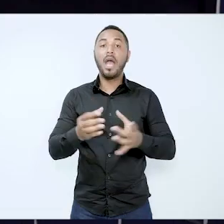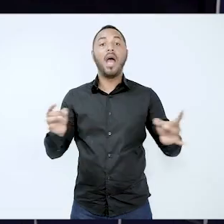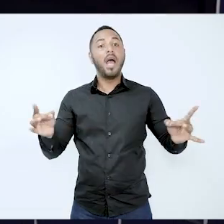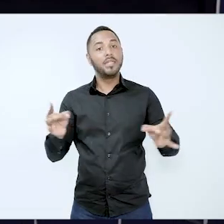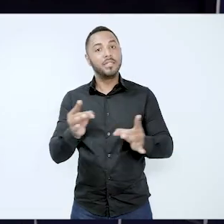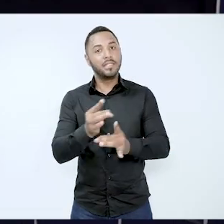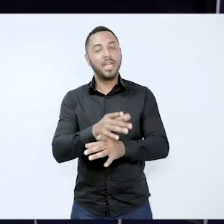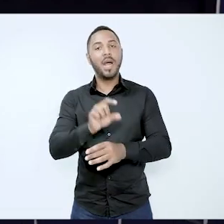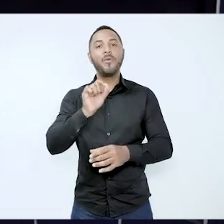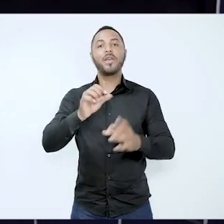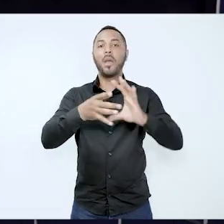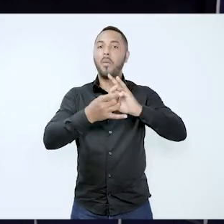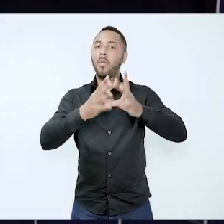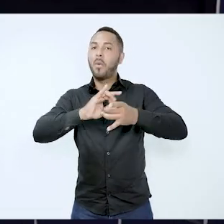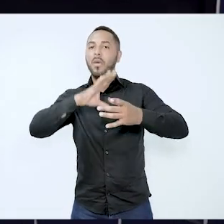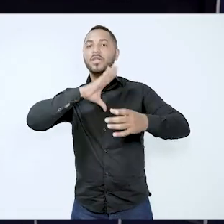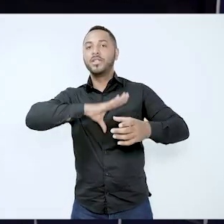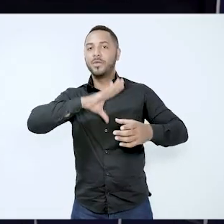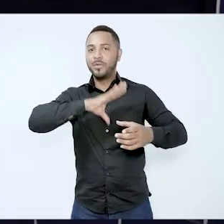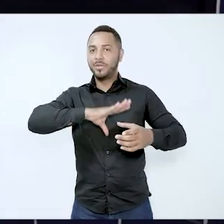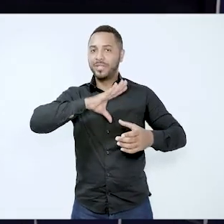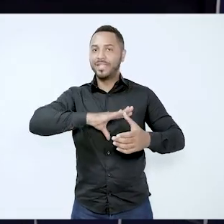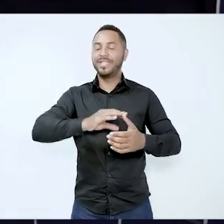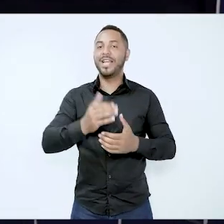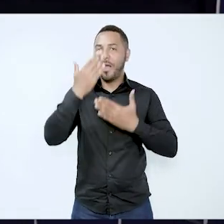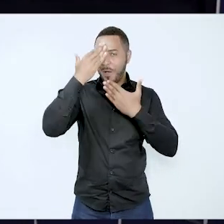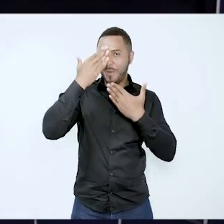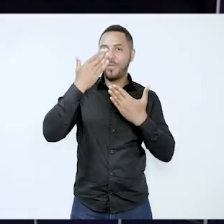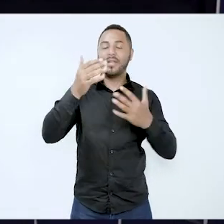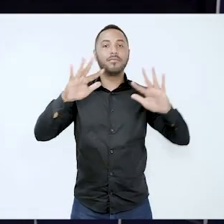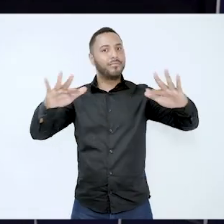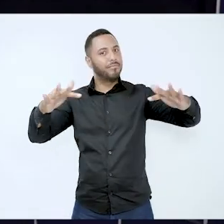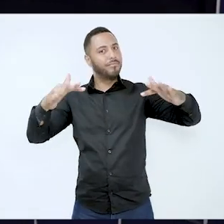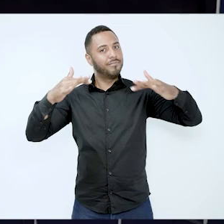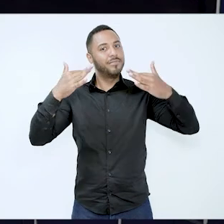canal. E assim a gente encerra mais um Momento Olimpíada de Língua